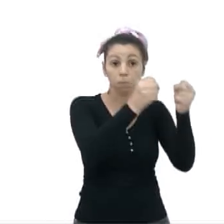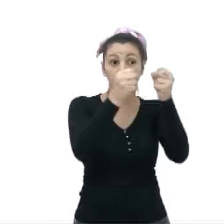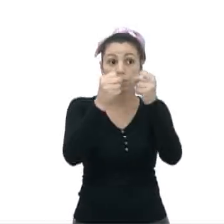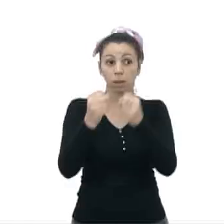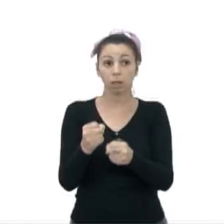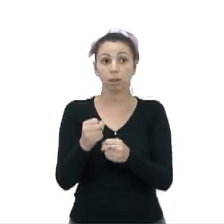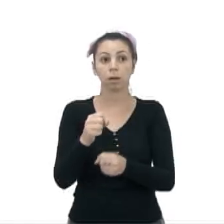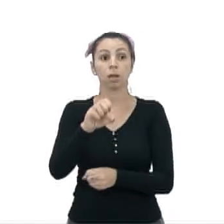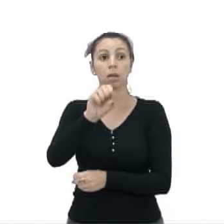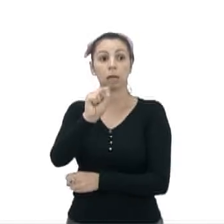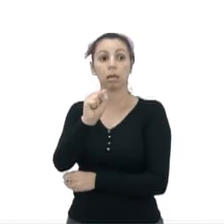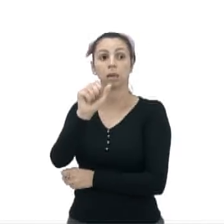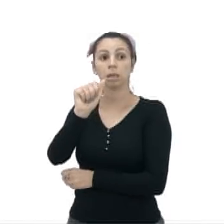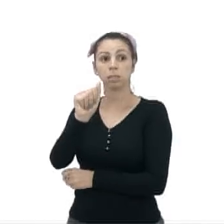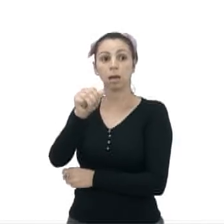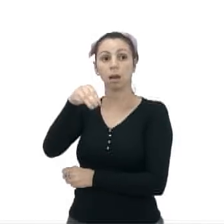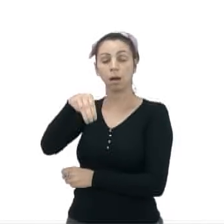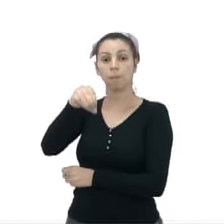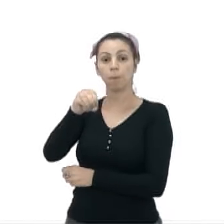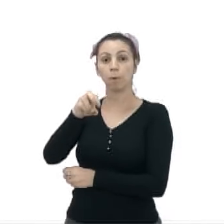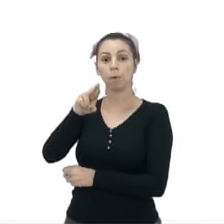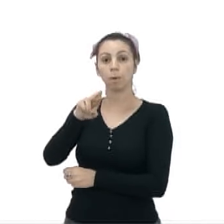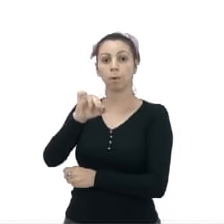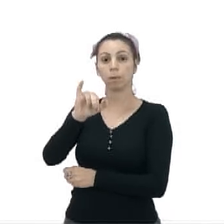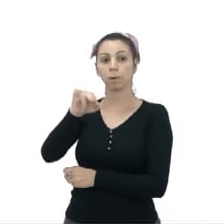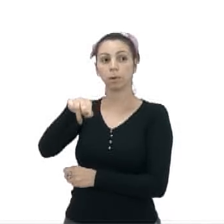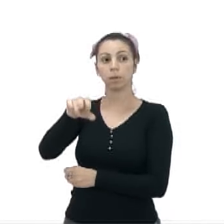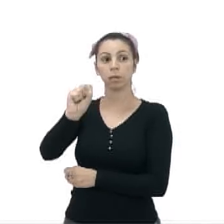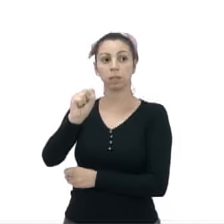Os Samorins e os sultões são